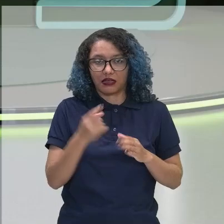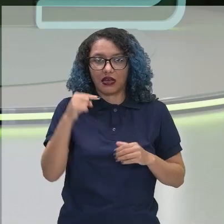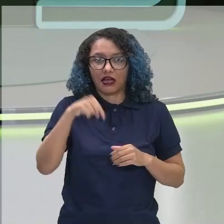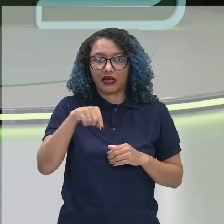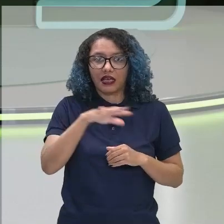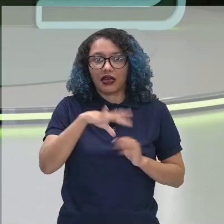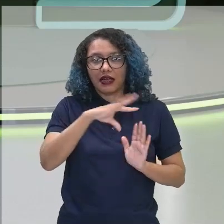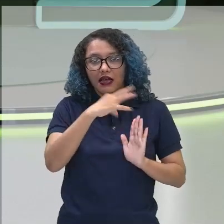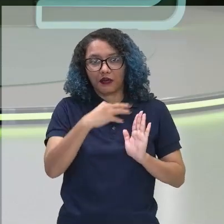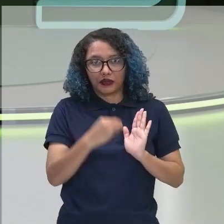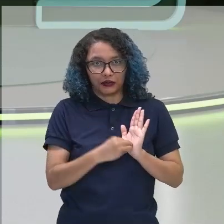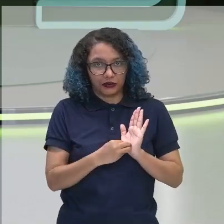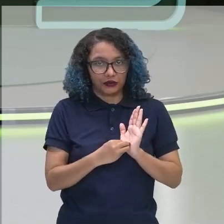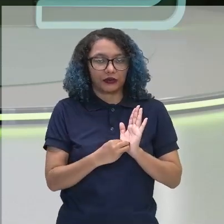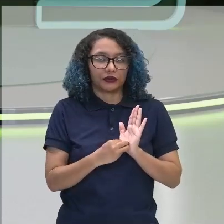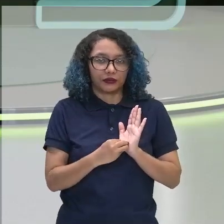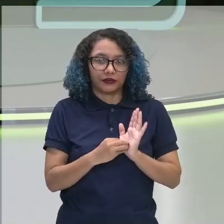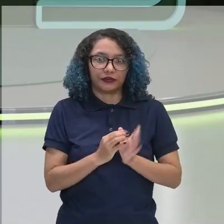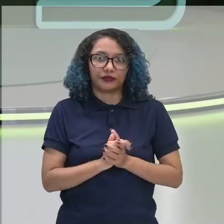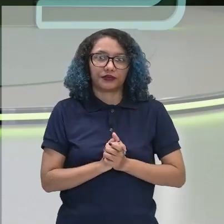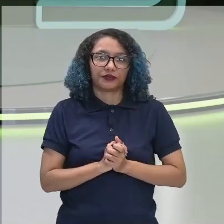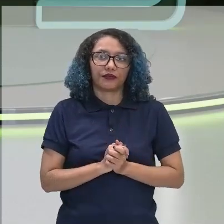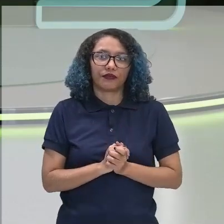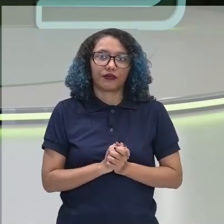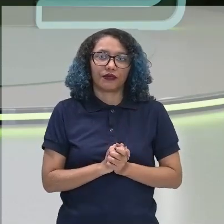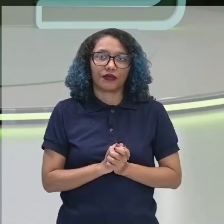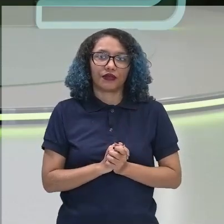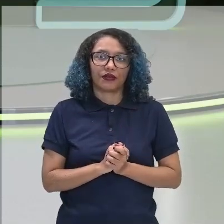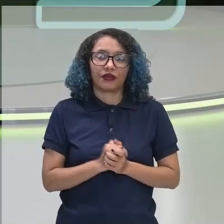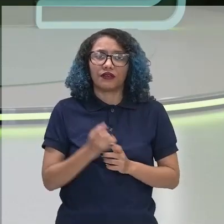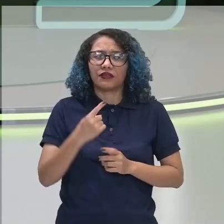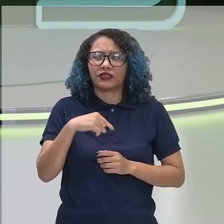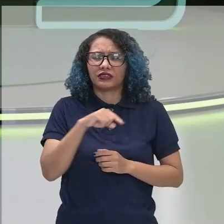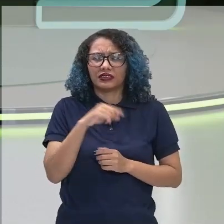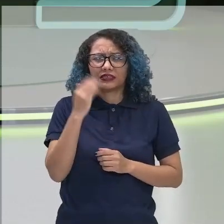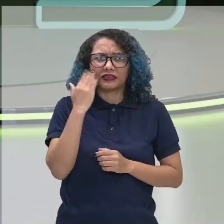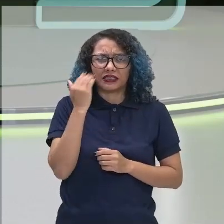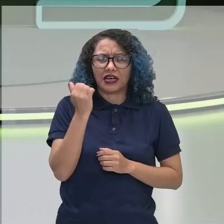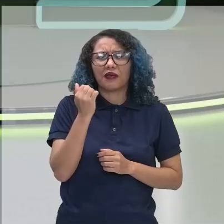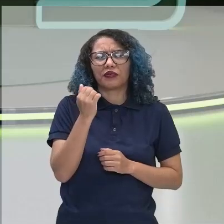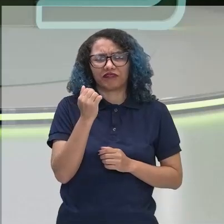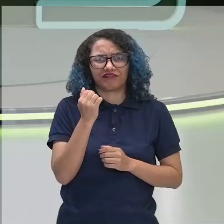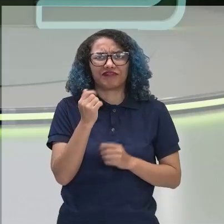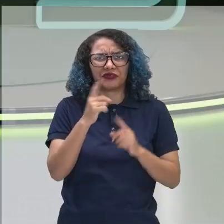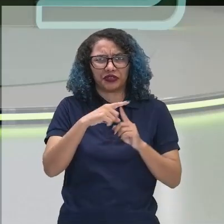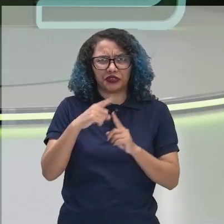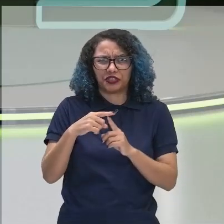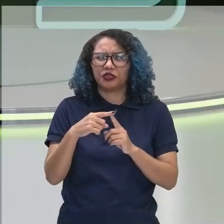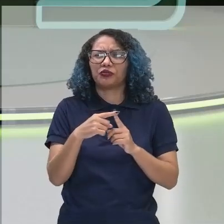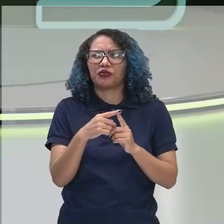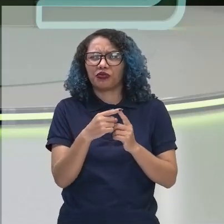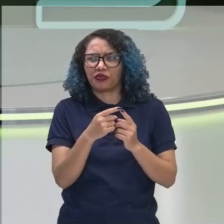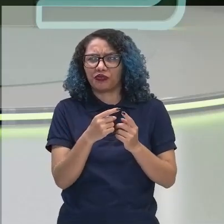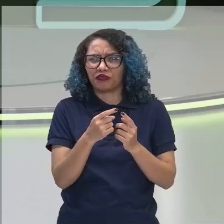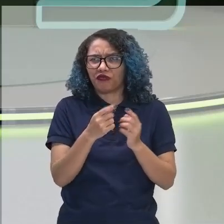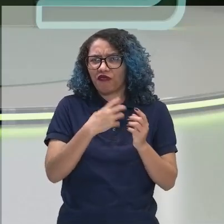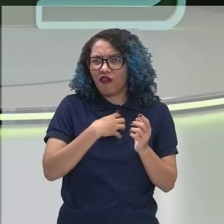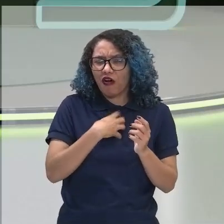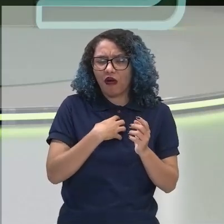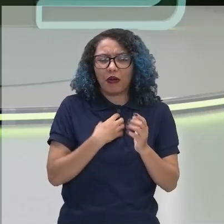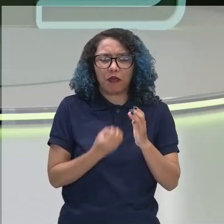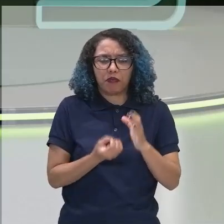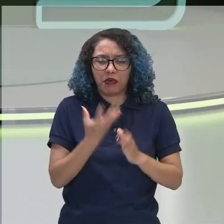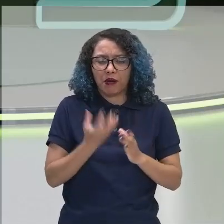região amazônica. Você já deve saber, né, que existem diversas formas de produzir energia aqui na